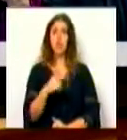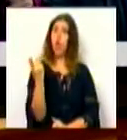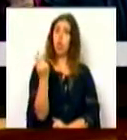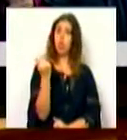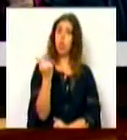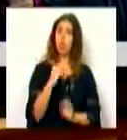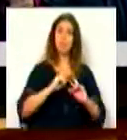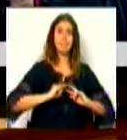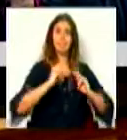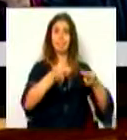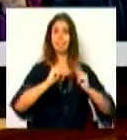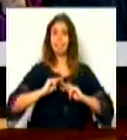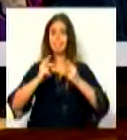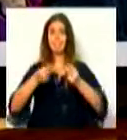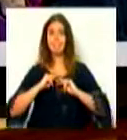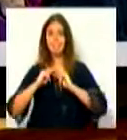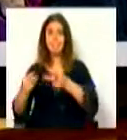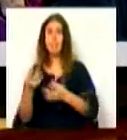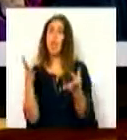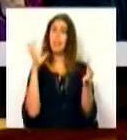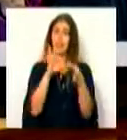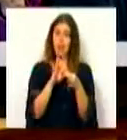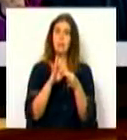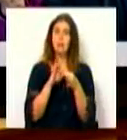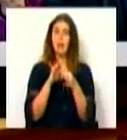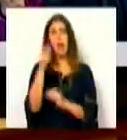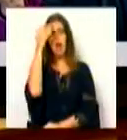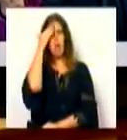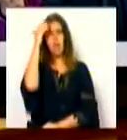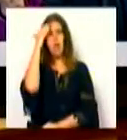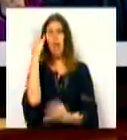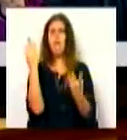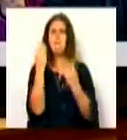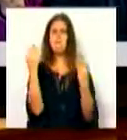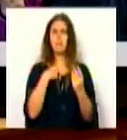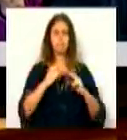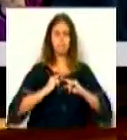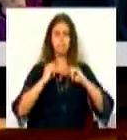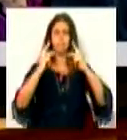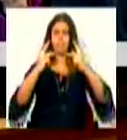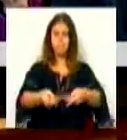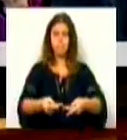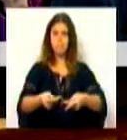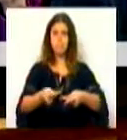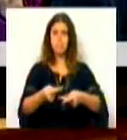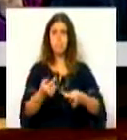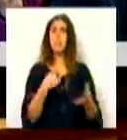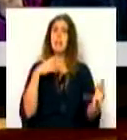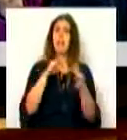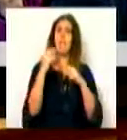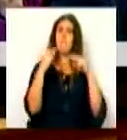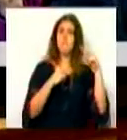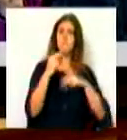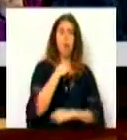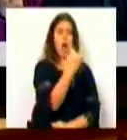verbas a transferir referente às competências que serão transferidas, o envelope financeiro